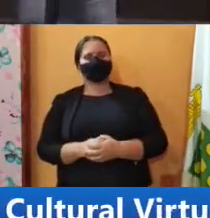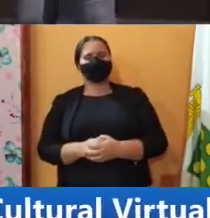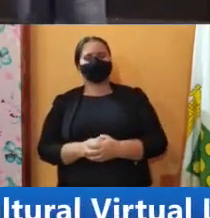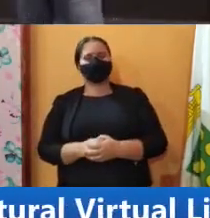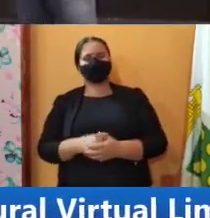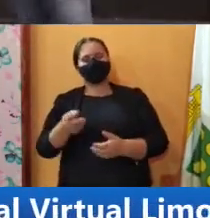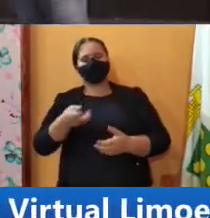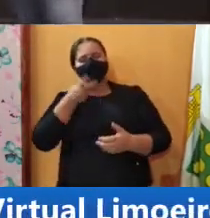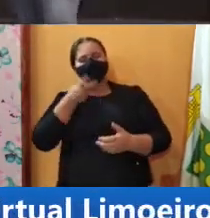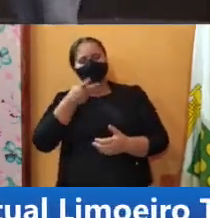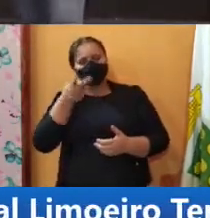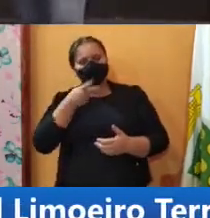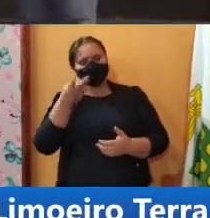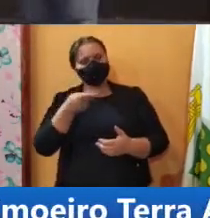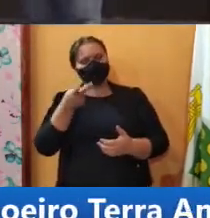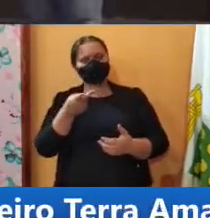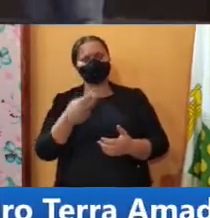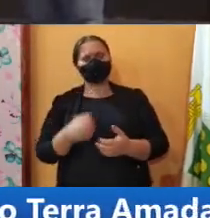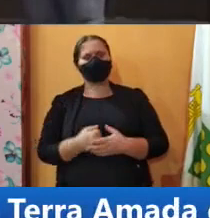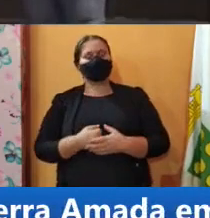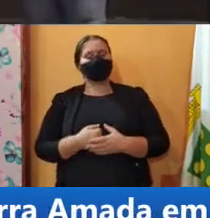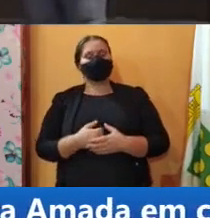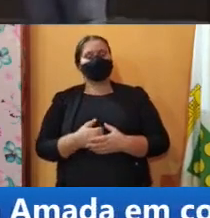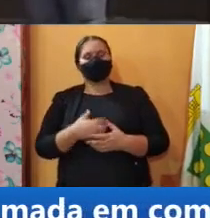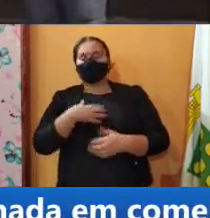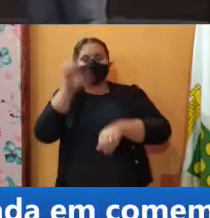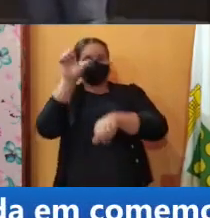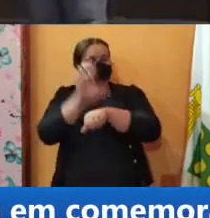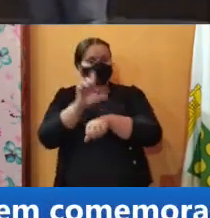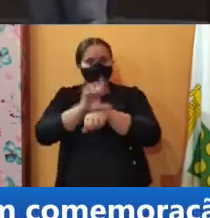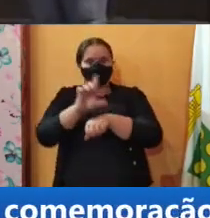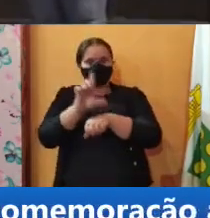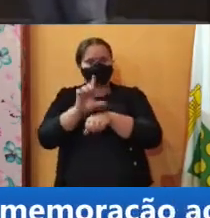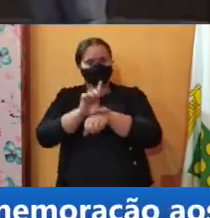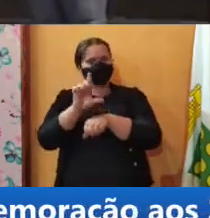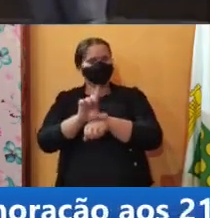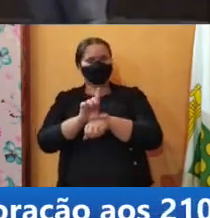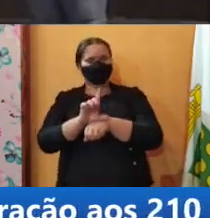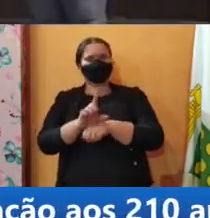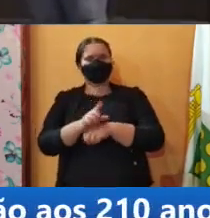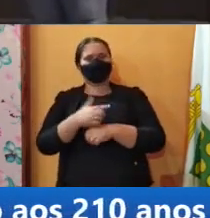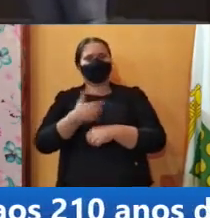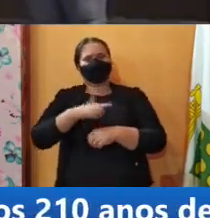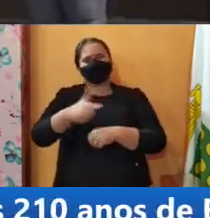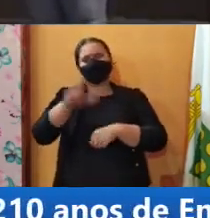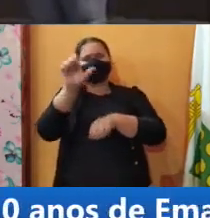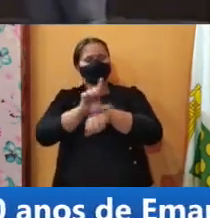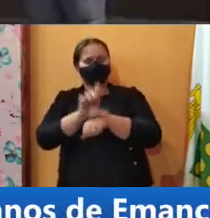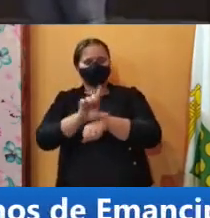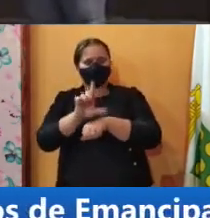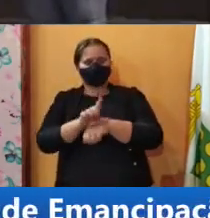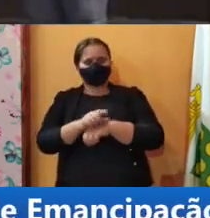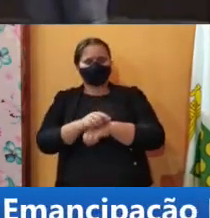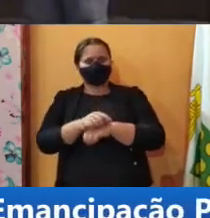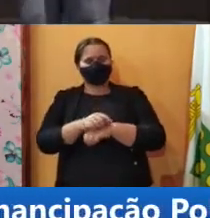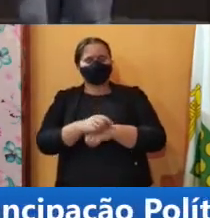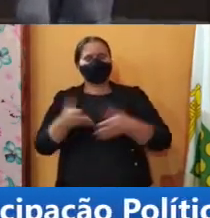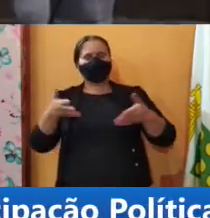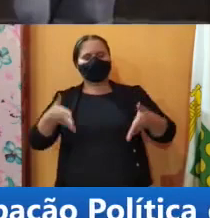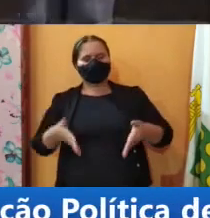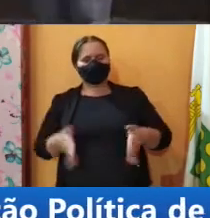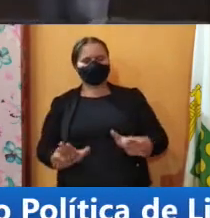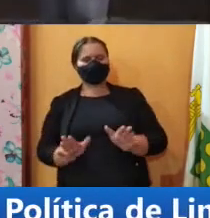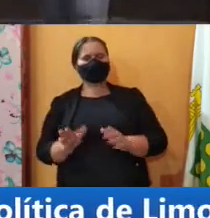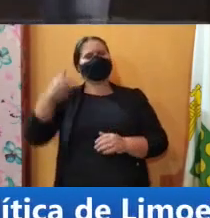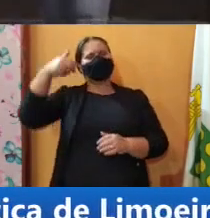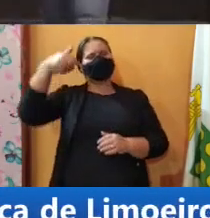Quero dizer que eu não sou filho da terra, mas eu cheguei aqui com 37 anos e 6 meses. Eu tenho